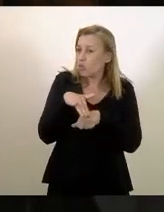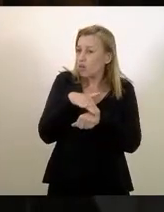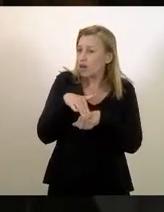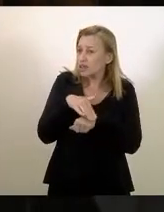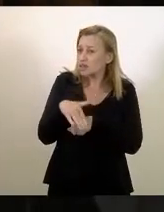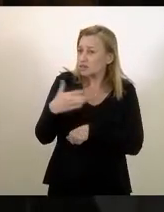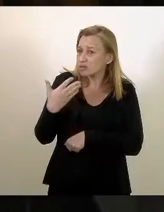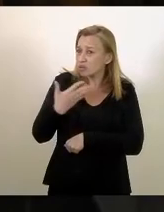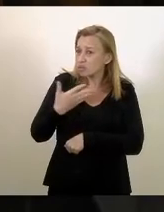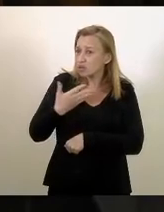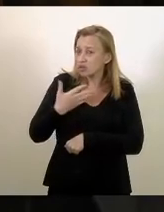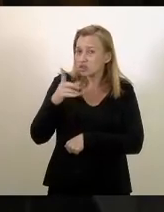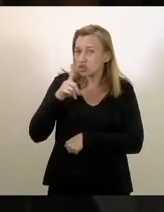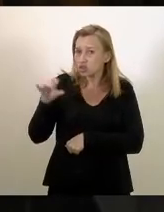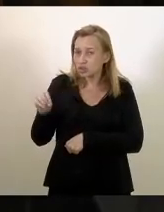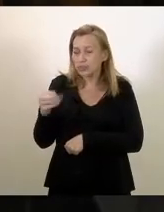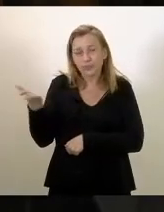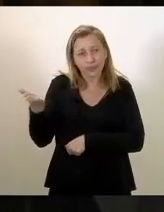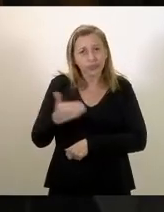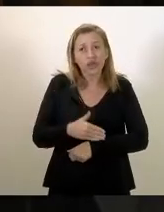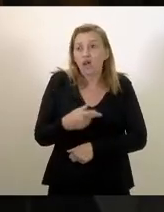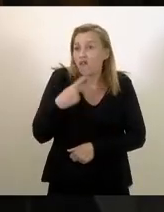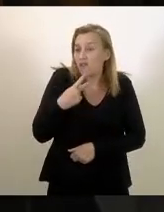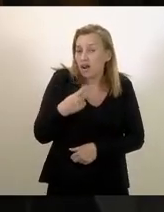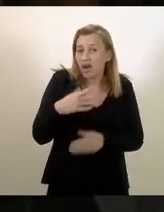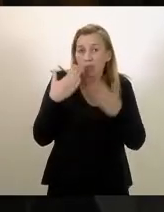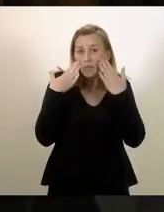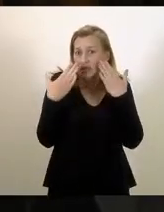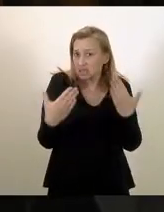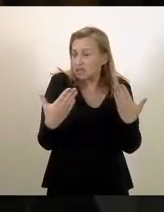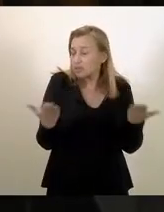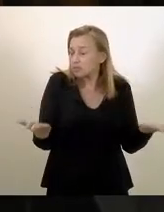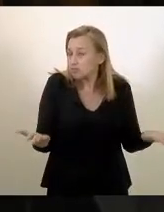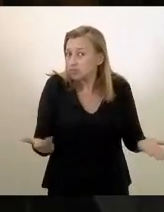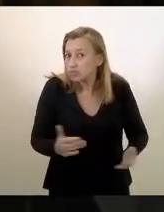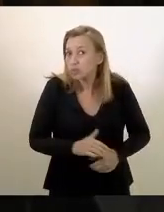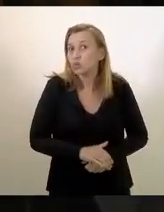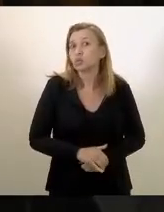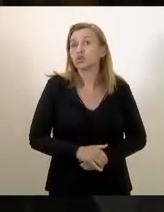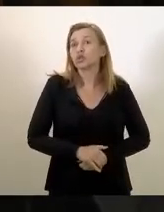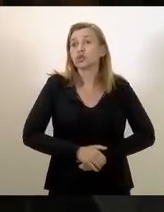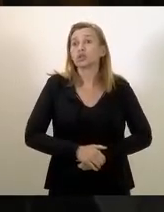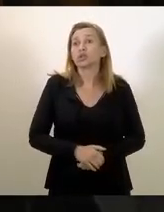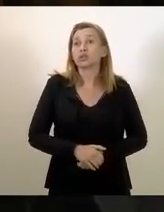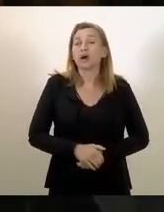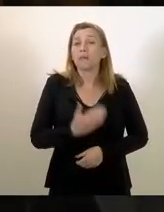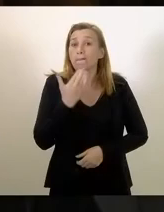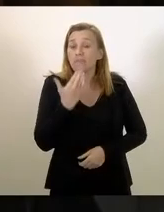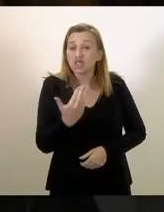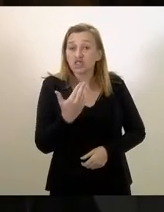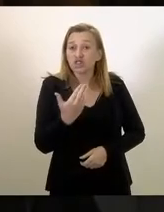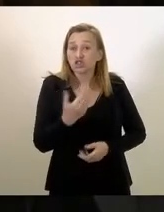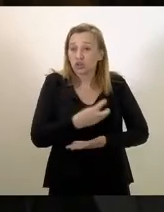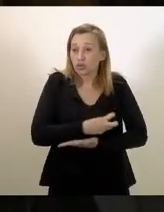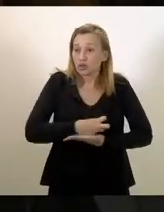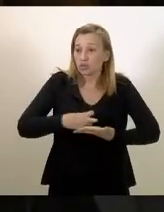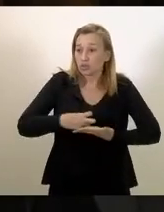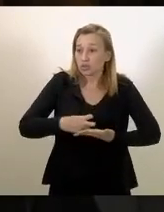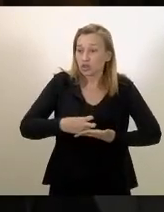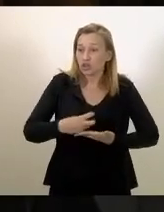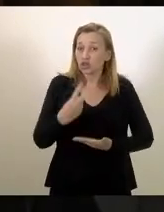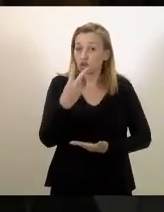deputado Dionísio que ele ia fazer uma representação para pedir o impeachment de dois